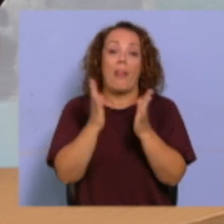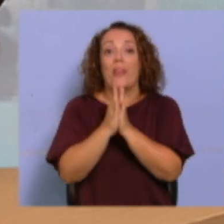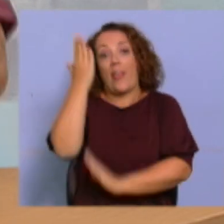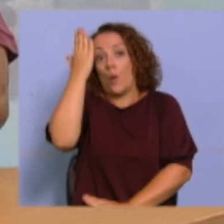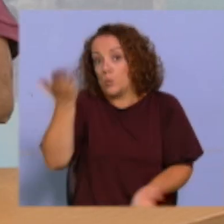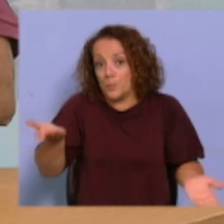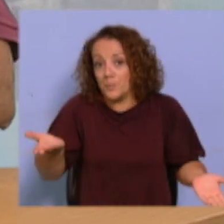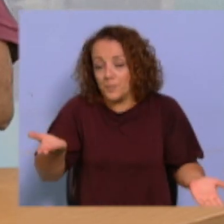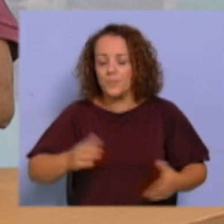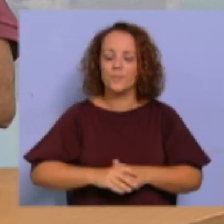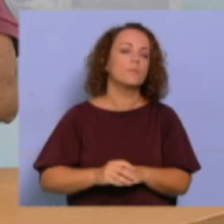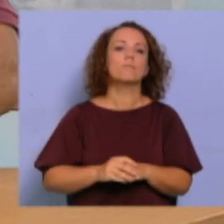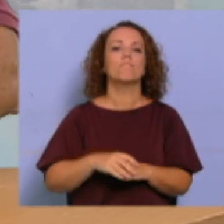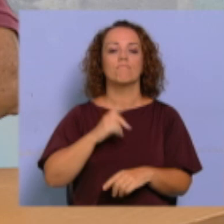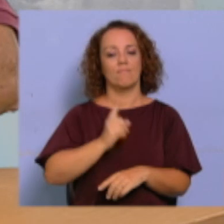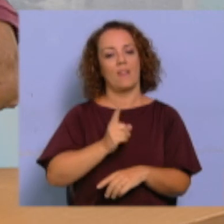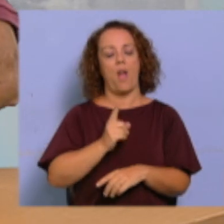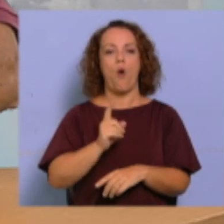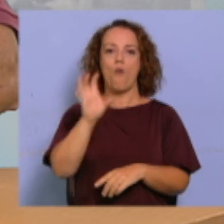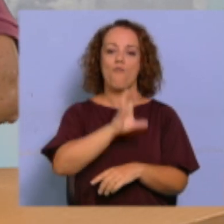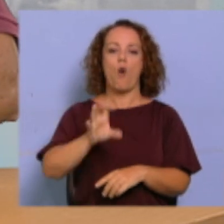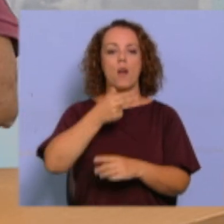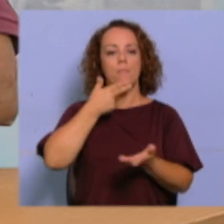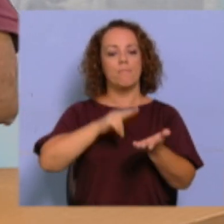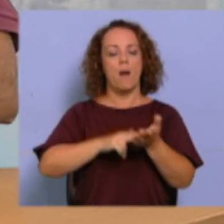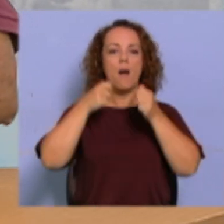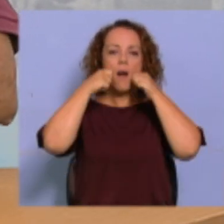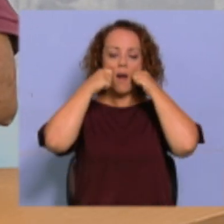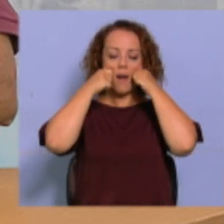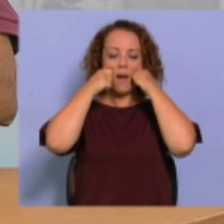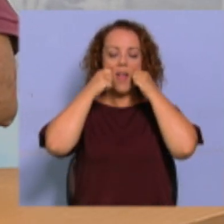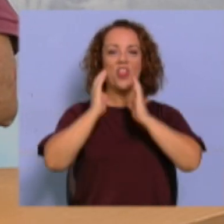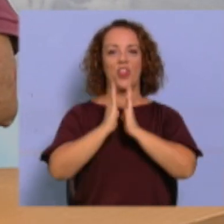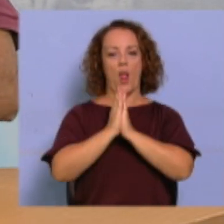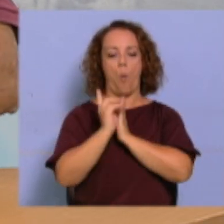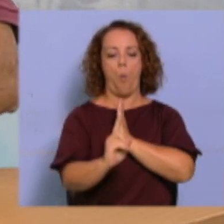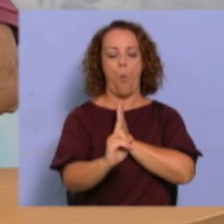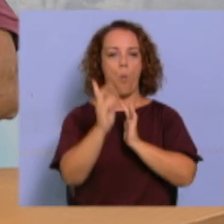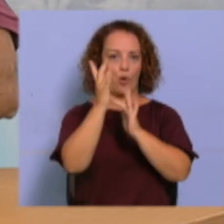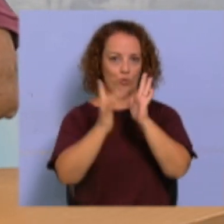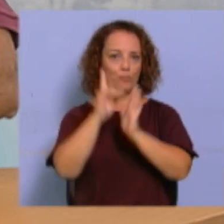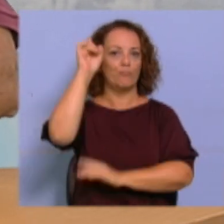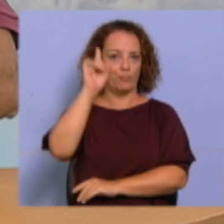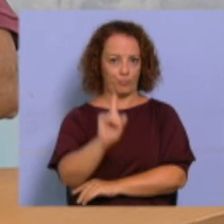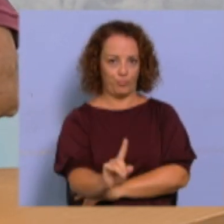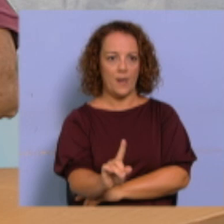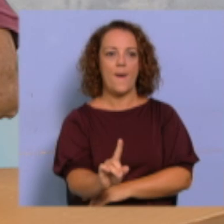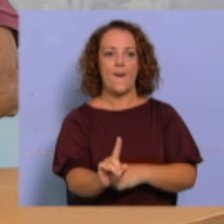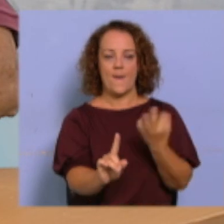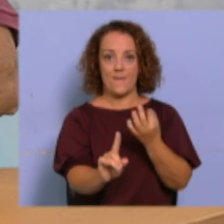portanto, era a forma humana de Deus, não é? Mas era realmente uma